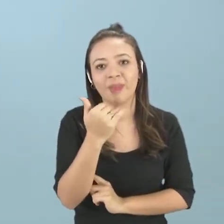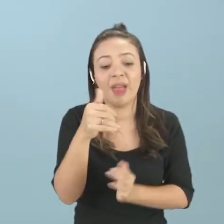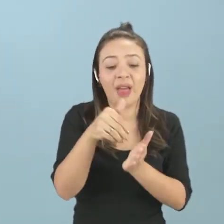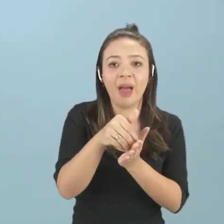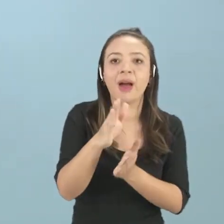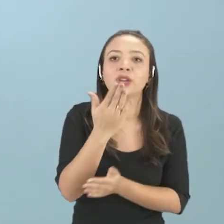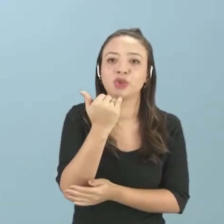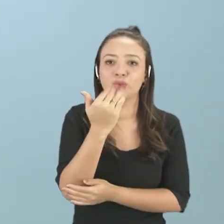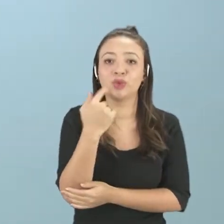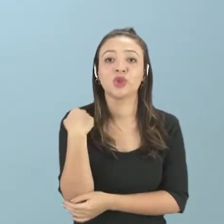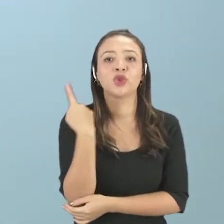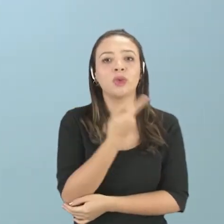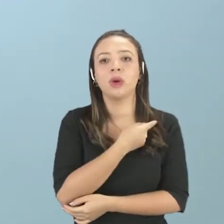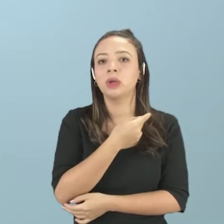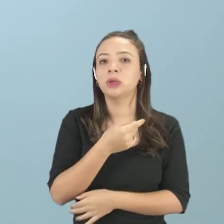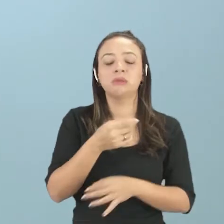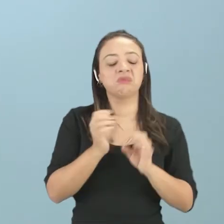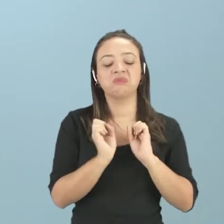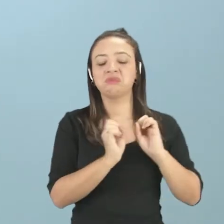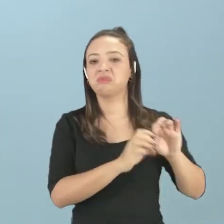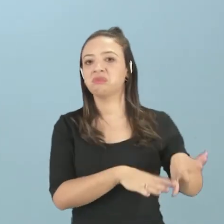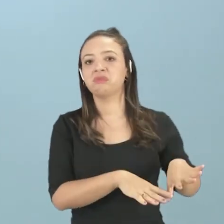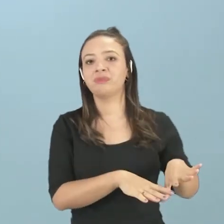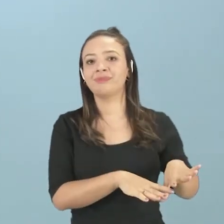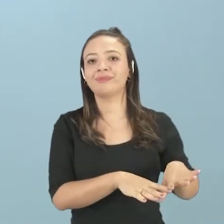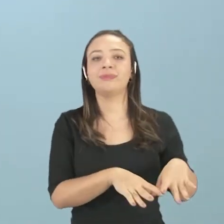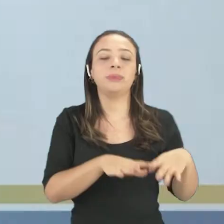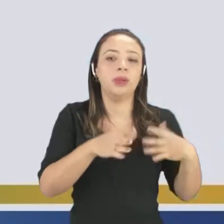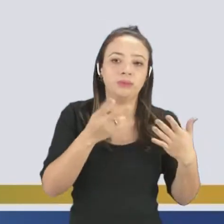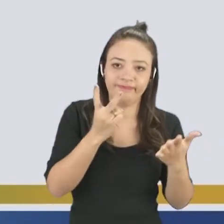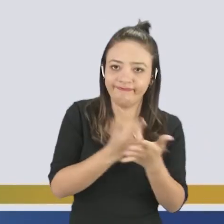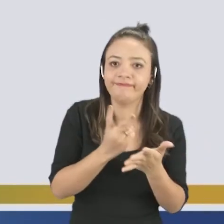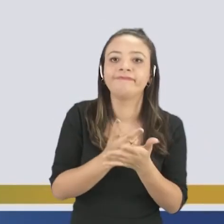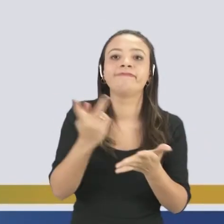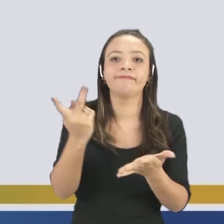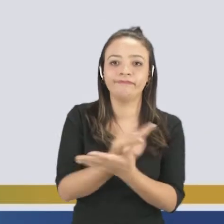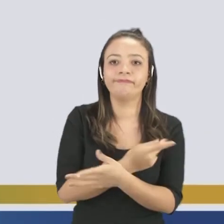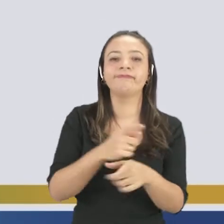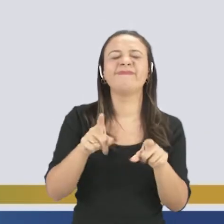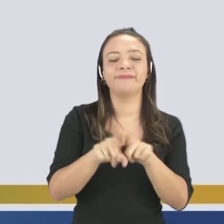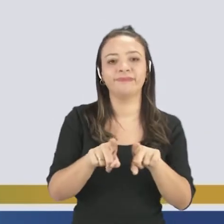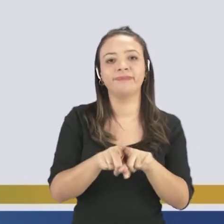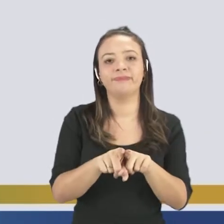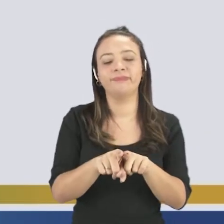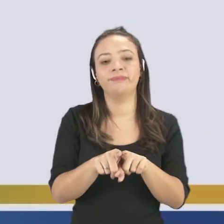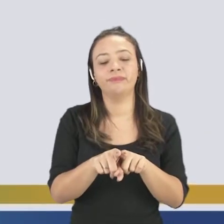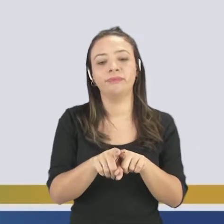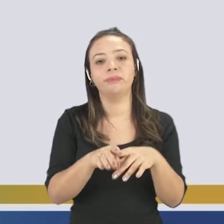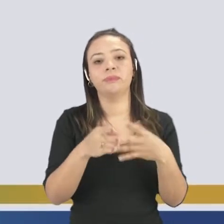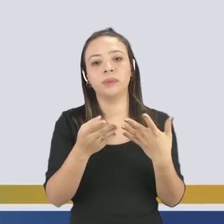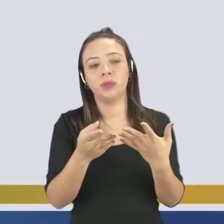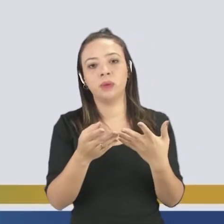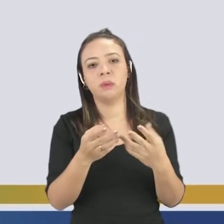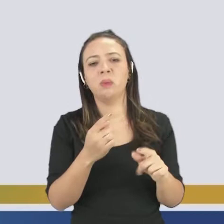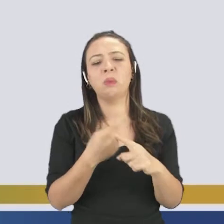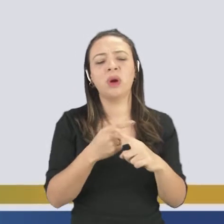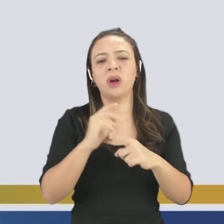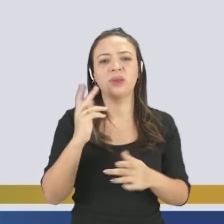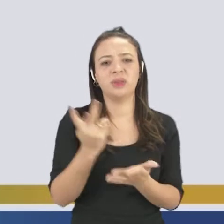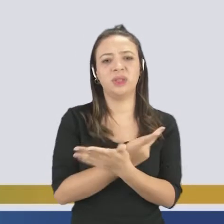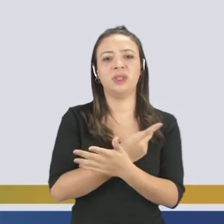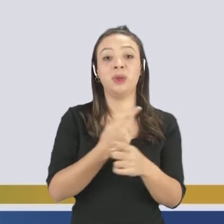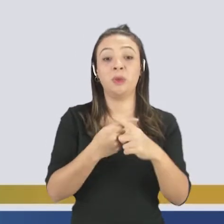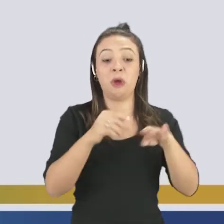comida, que a gente desperdiça muito, isso é um fato. Então, esse processo é resultado da desigualdade de